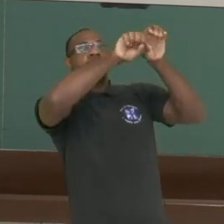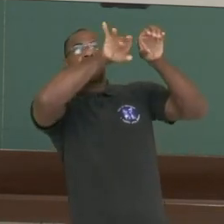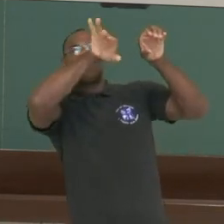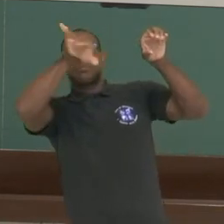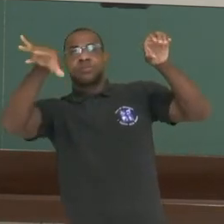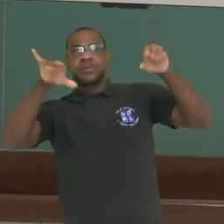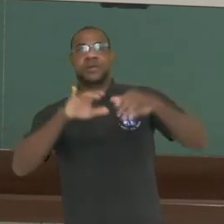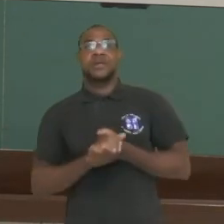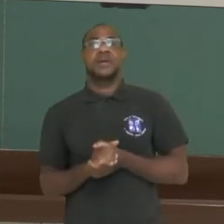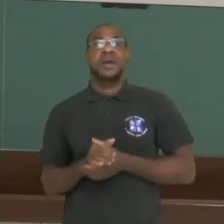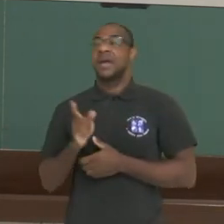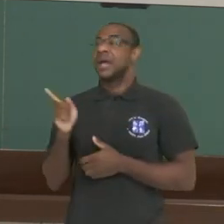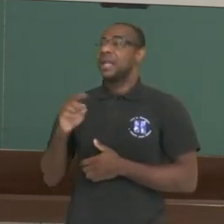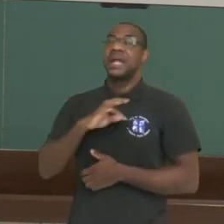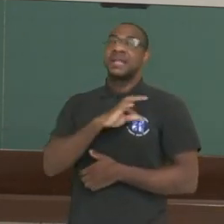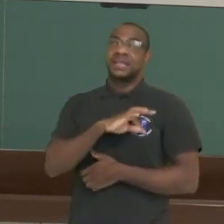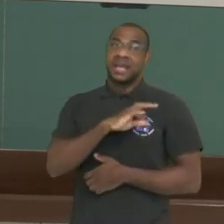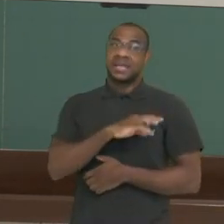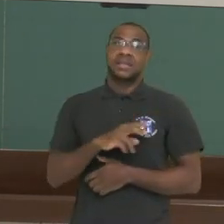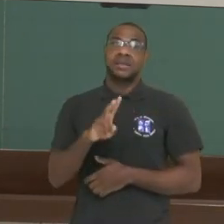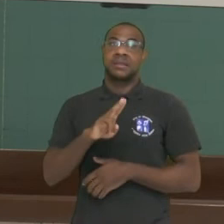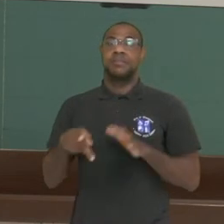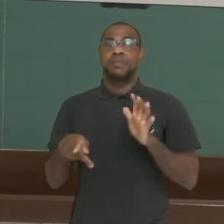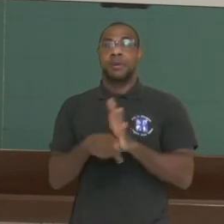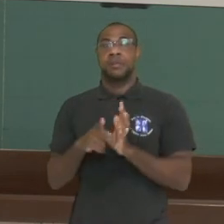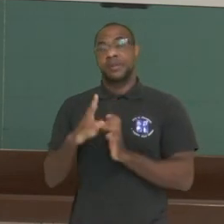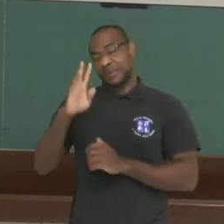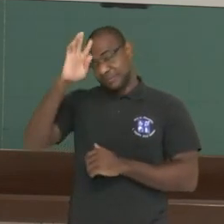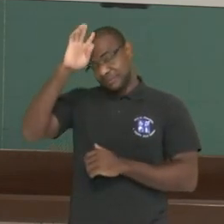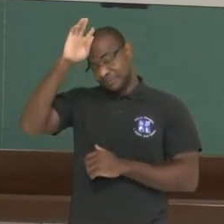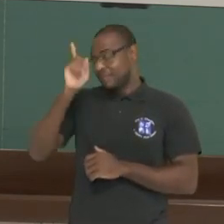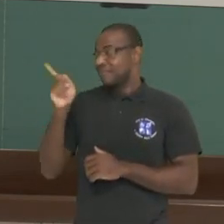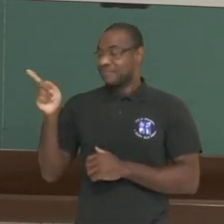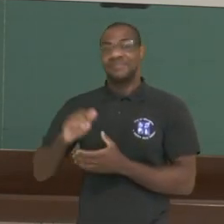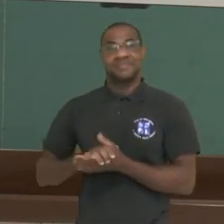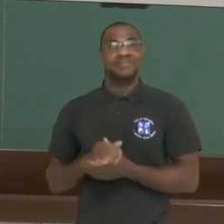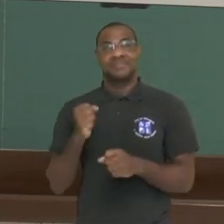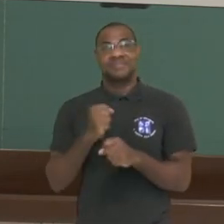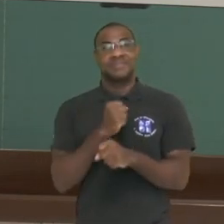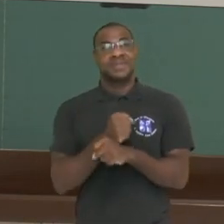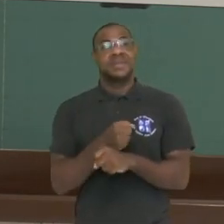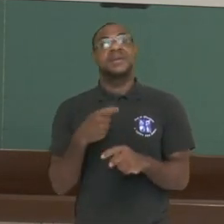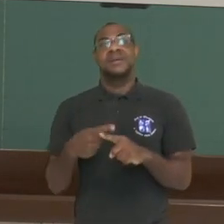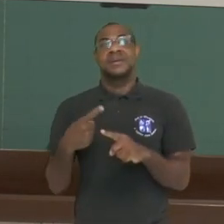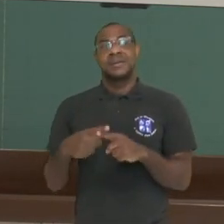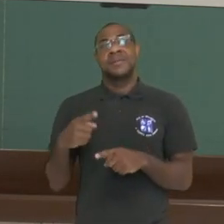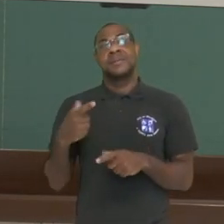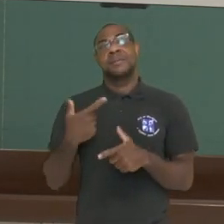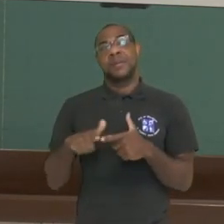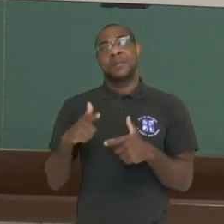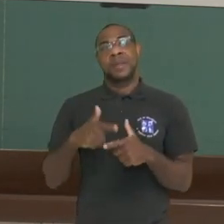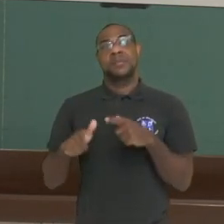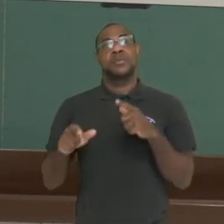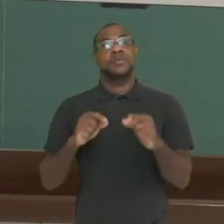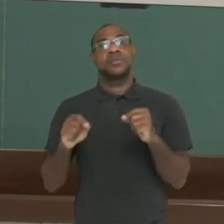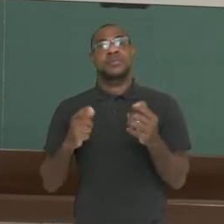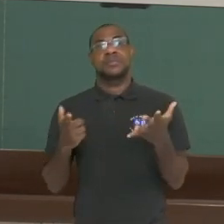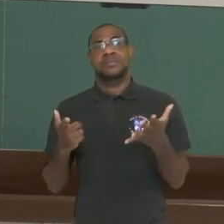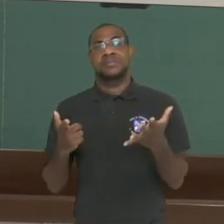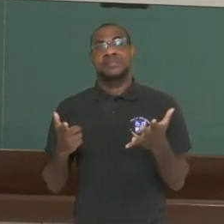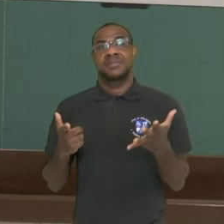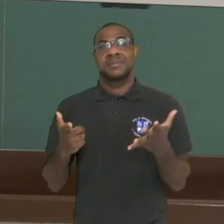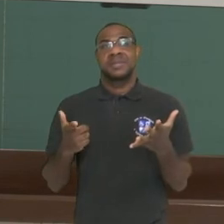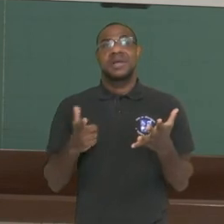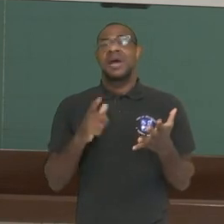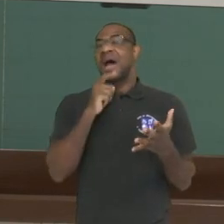essa técnica de construção é de origem etrusca, chamada de arco, e também por causa do problema das nascentes,